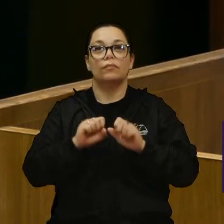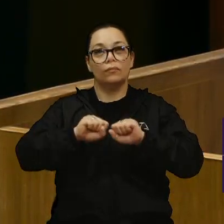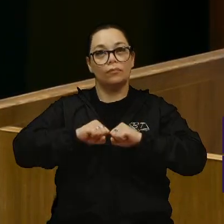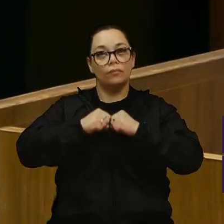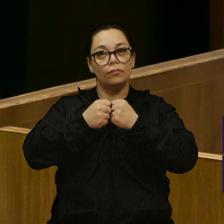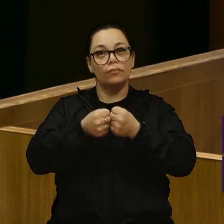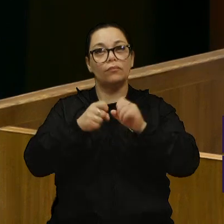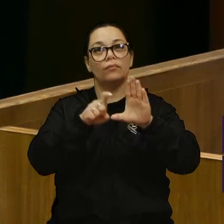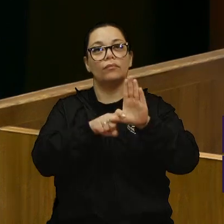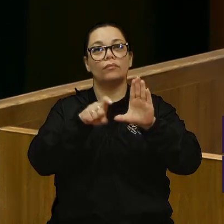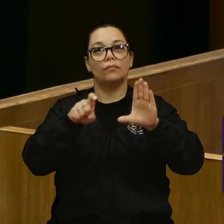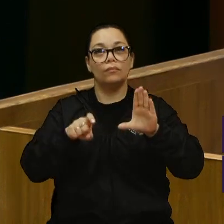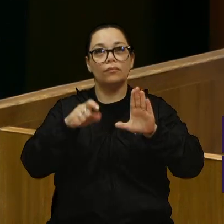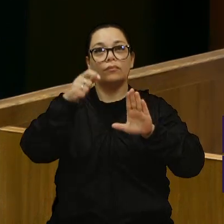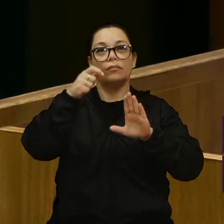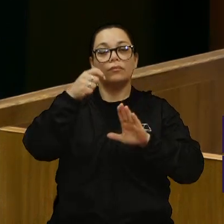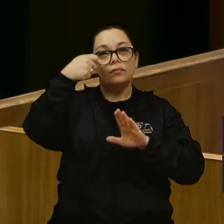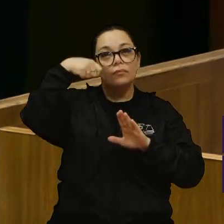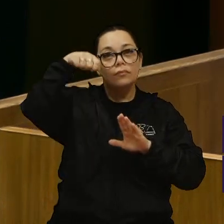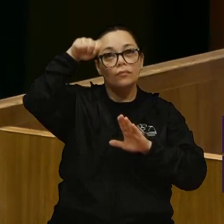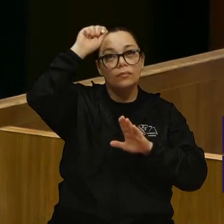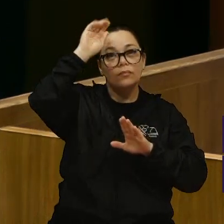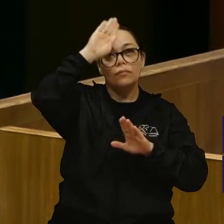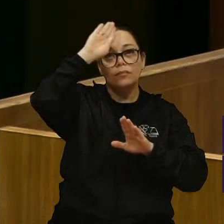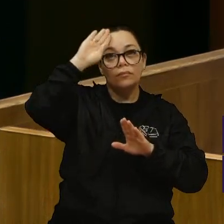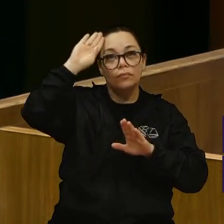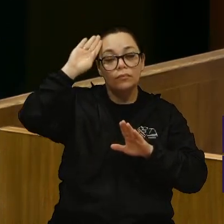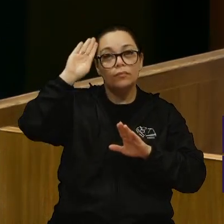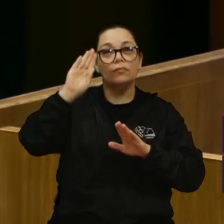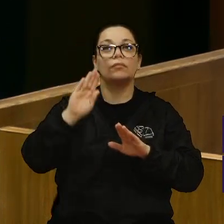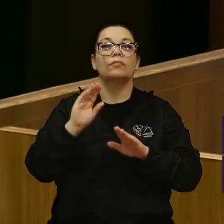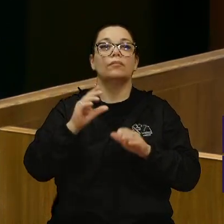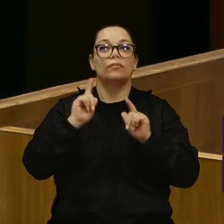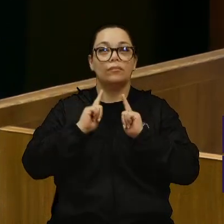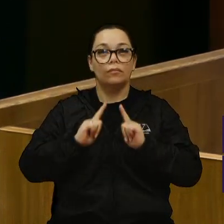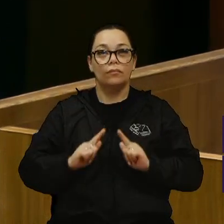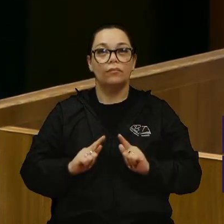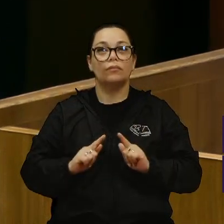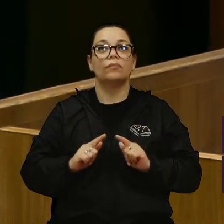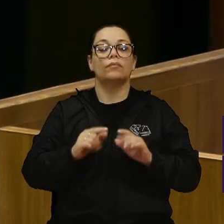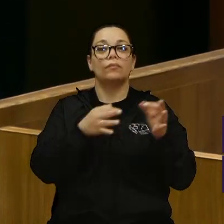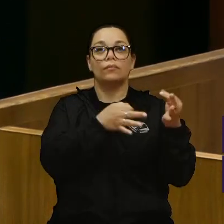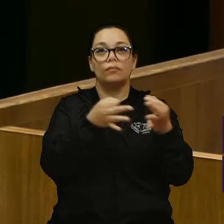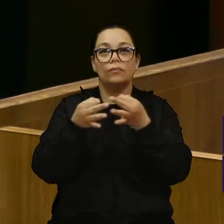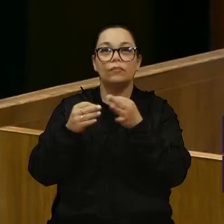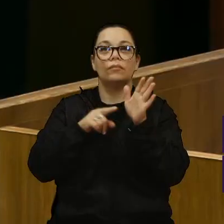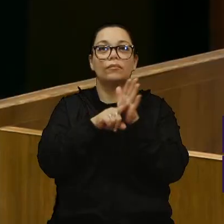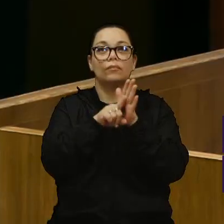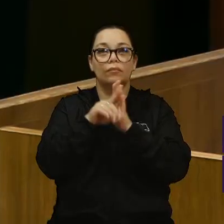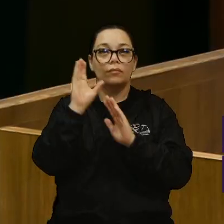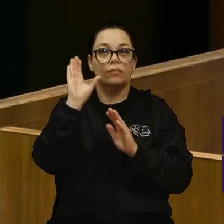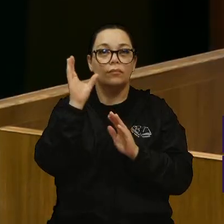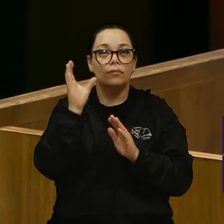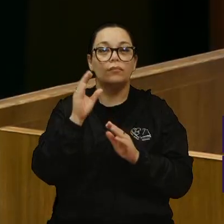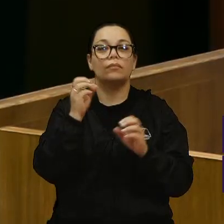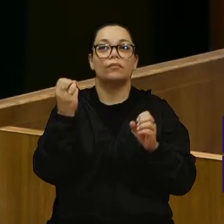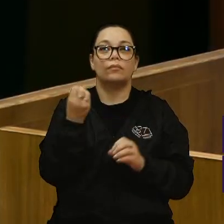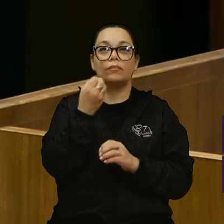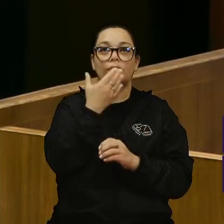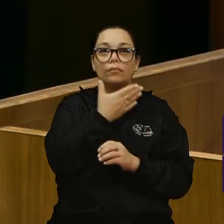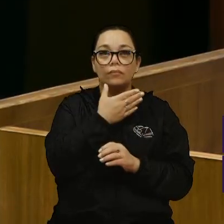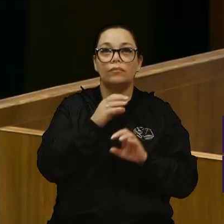da autonomia universitária e que tem realizado uma gestão buscando a excelência na pesquisa, na inovação,